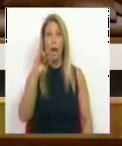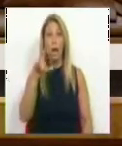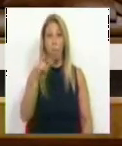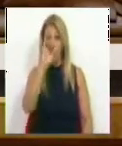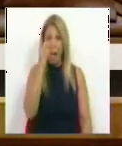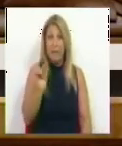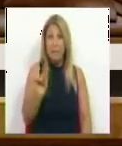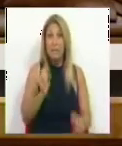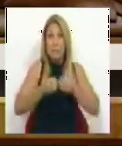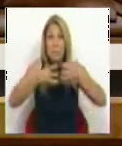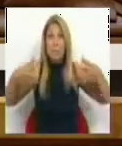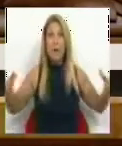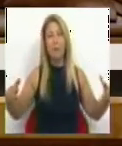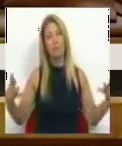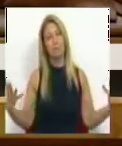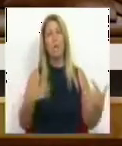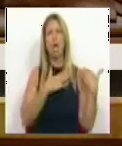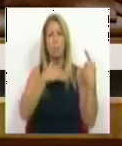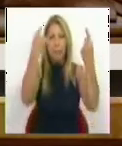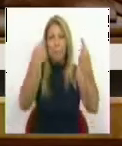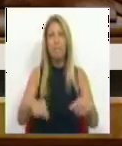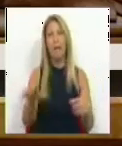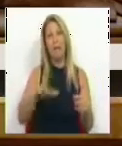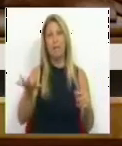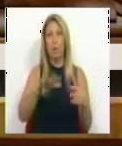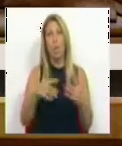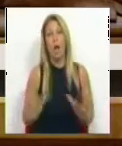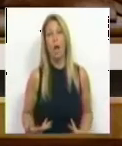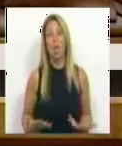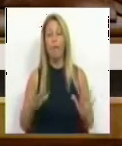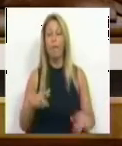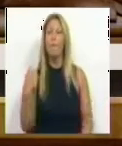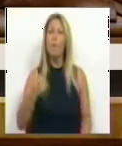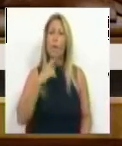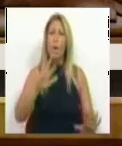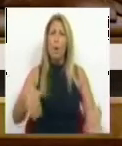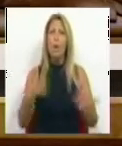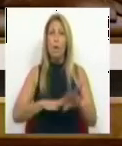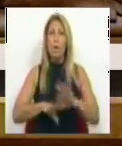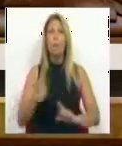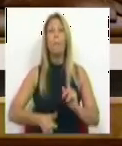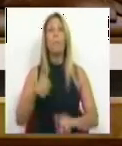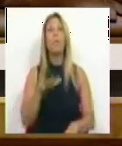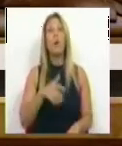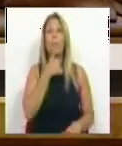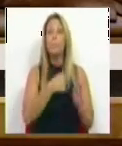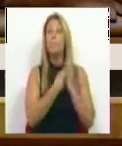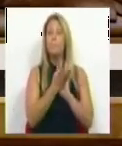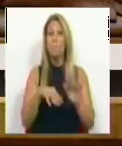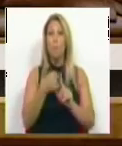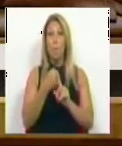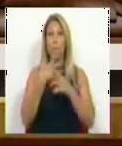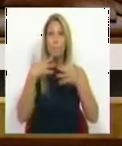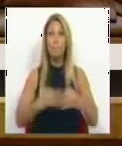hoje vivida. Mas falta discutirmos ainda o que nós podemos fazer melhor nas medidas de combate. É certo que é possível ter